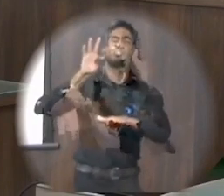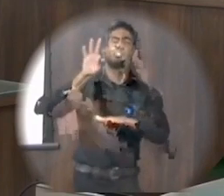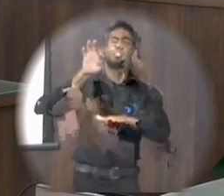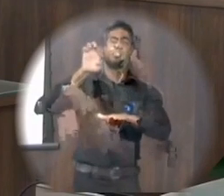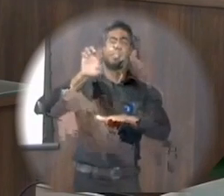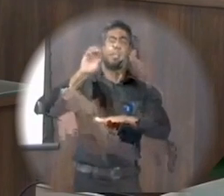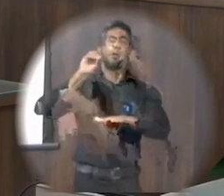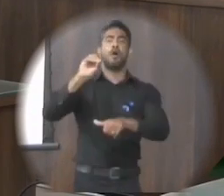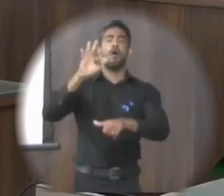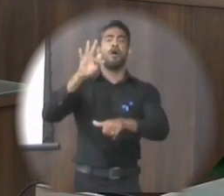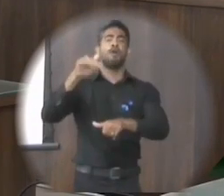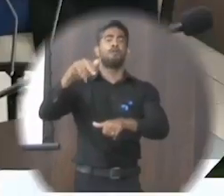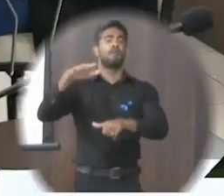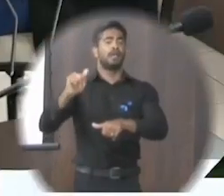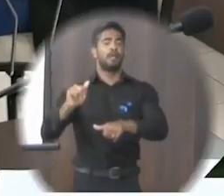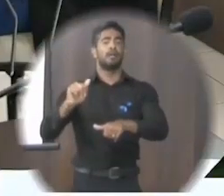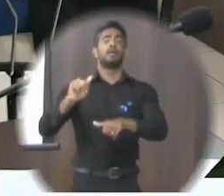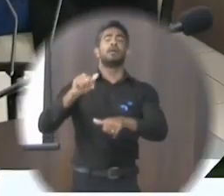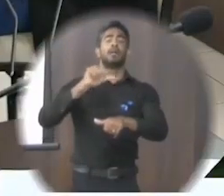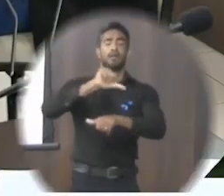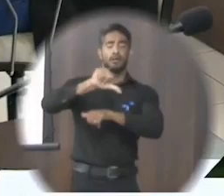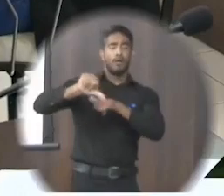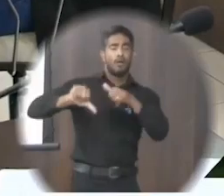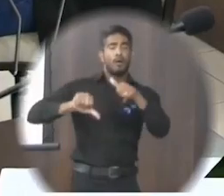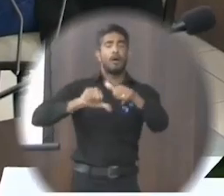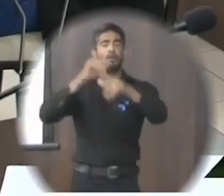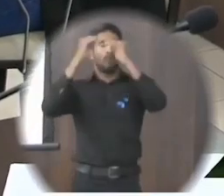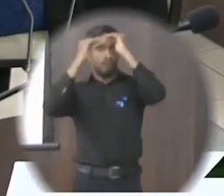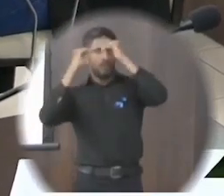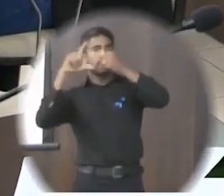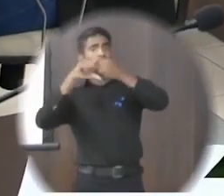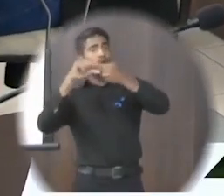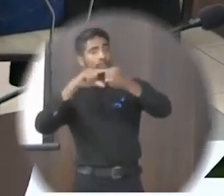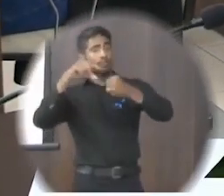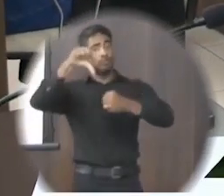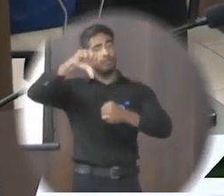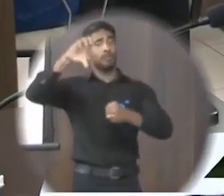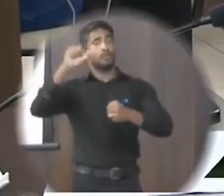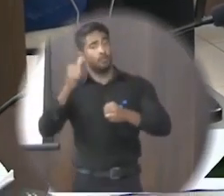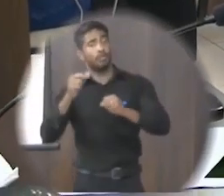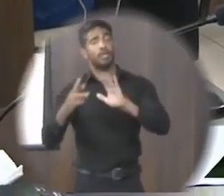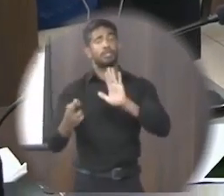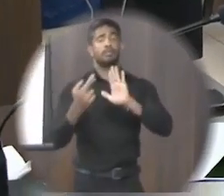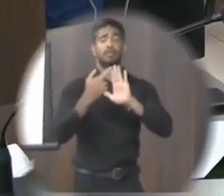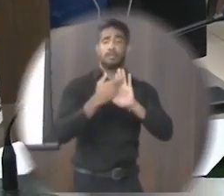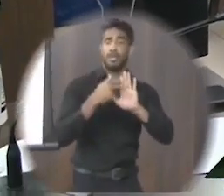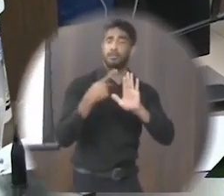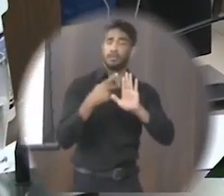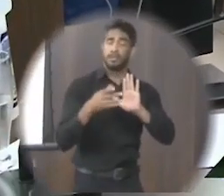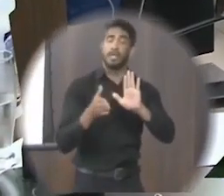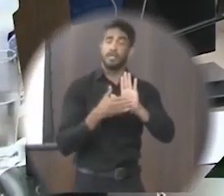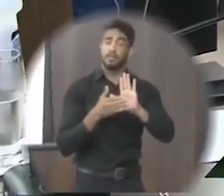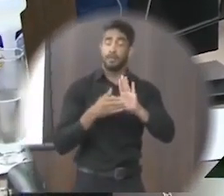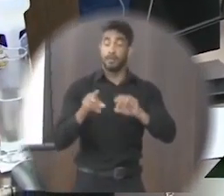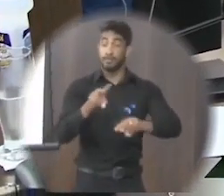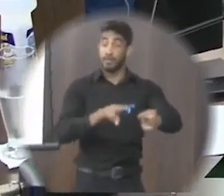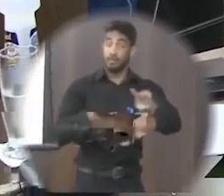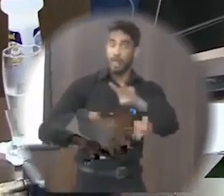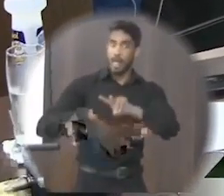Jesus. Em atendimento ao artigo 98 do regimento interno desta casa, veio o projeto para